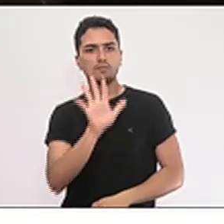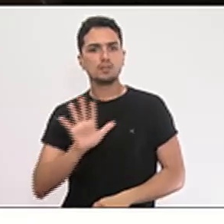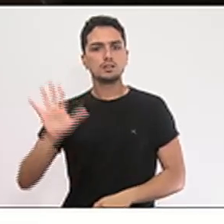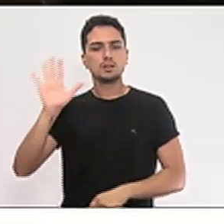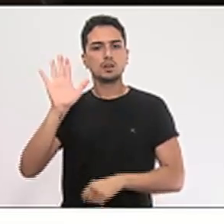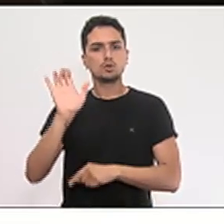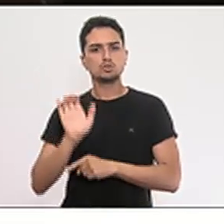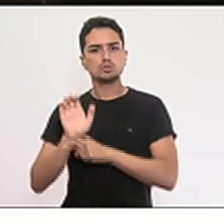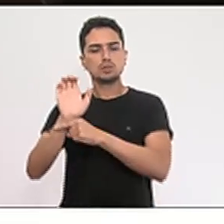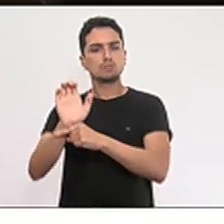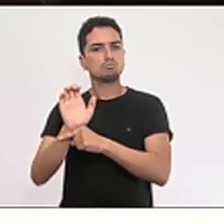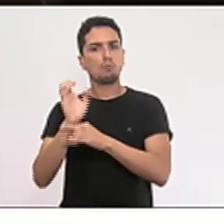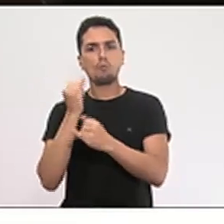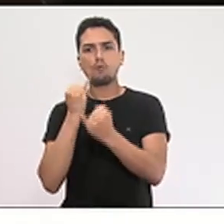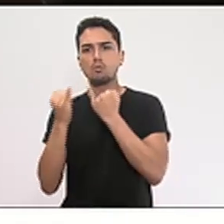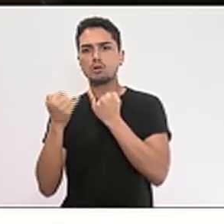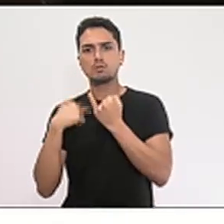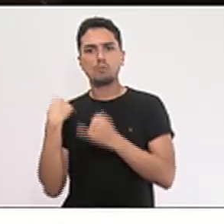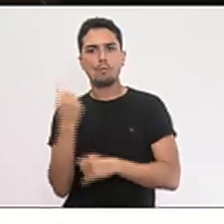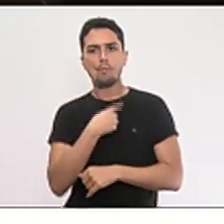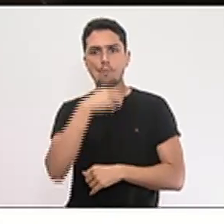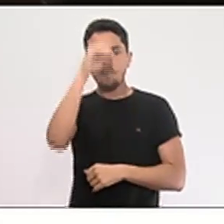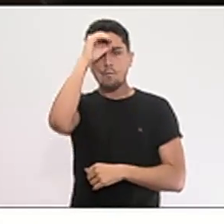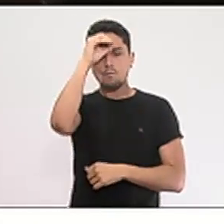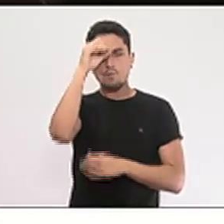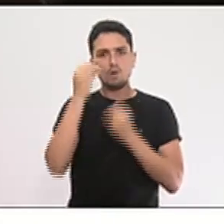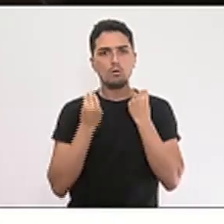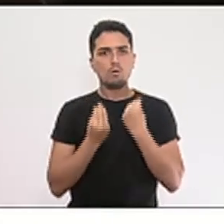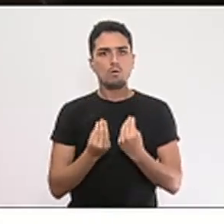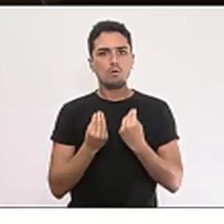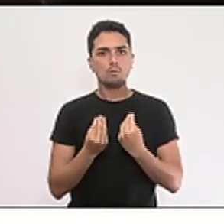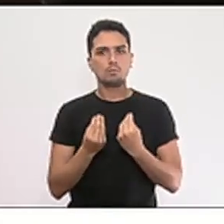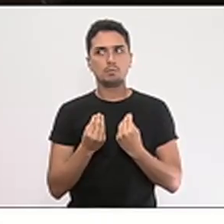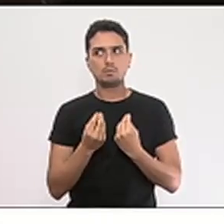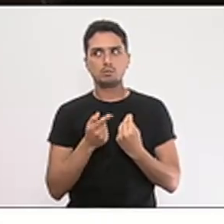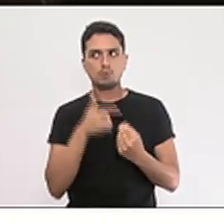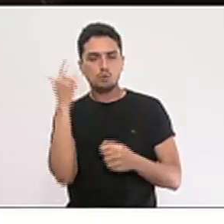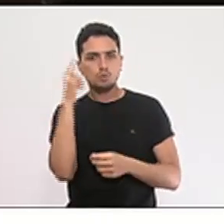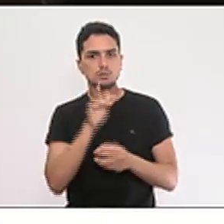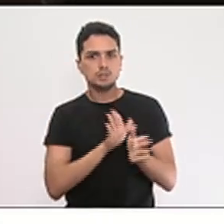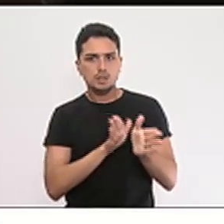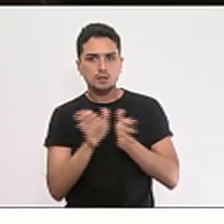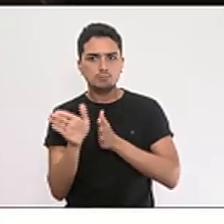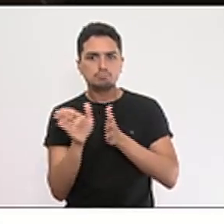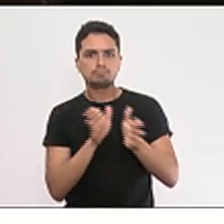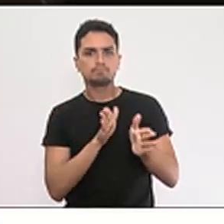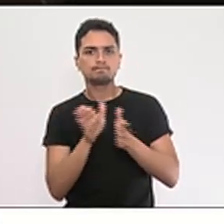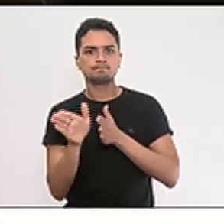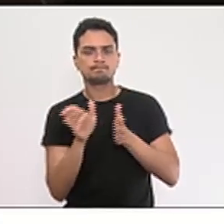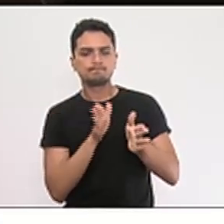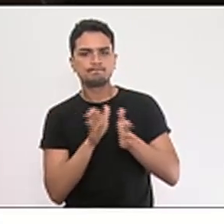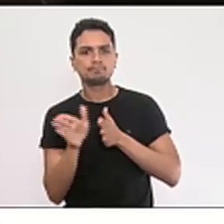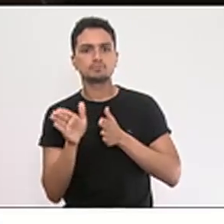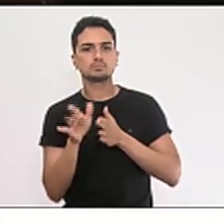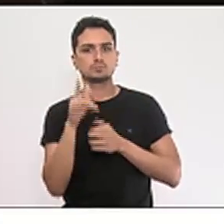não temos? O subsídio cruzado permite a harmonização social do serviço.